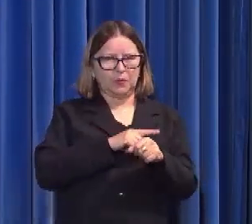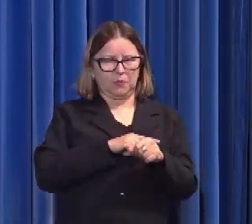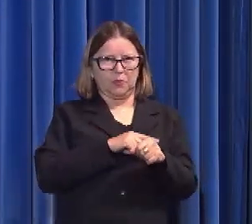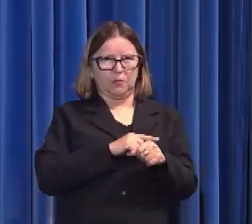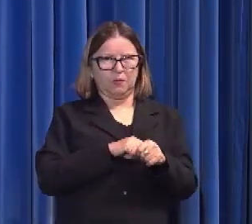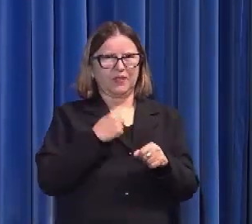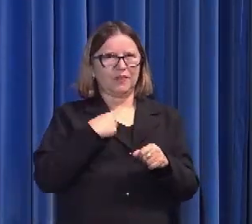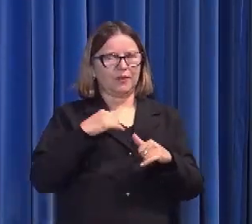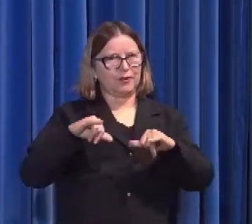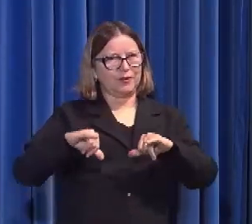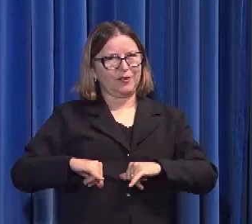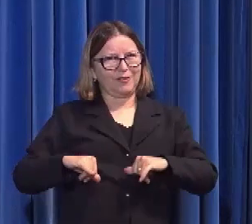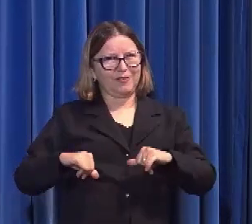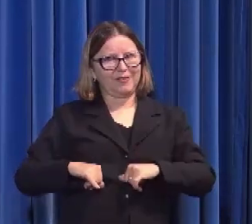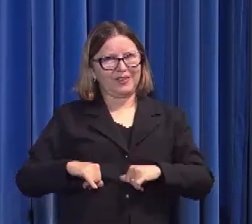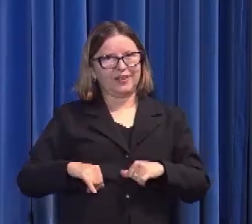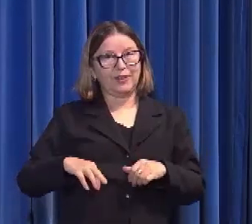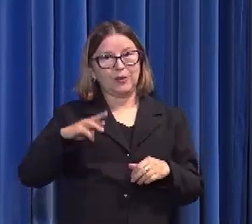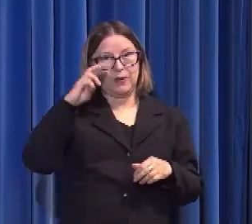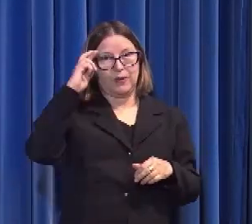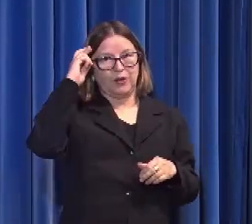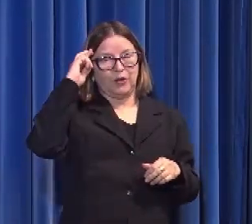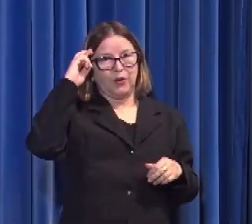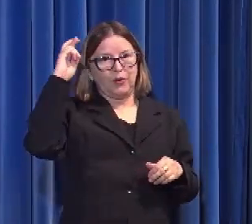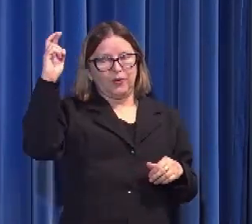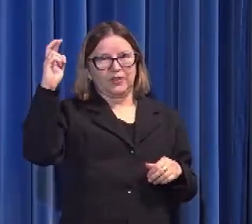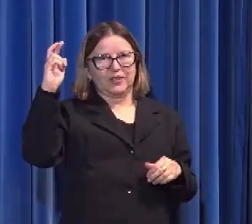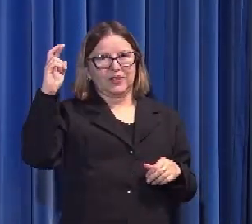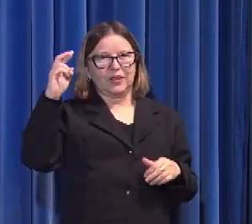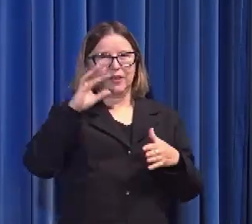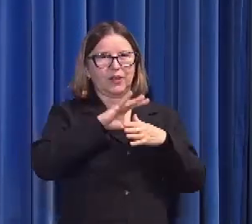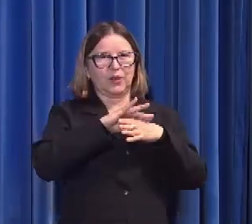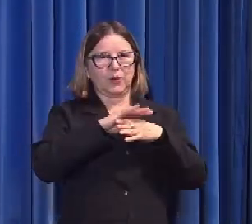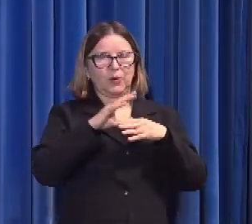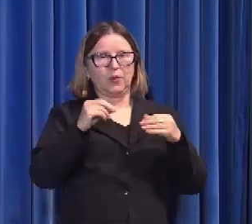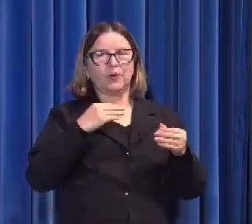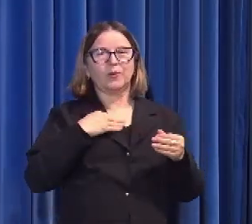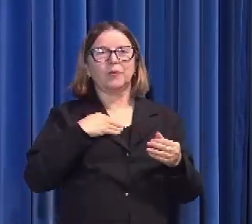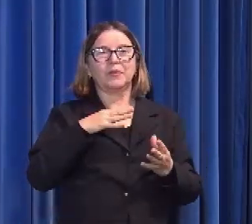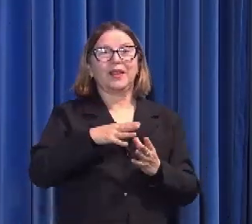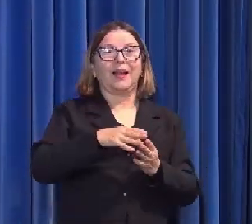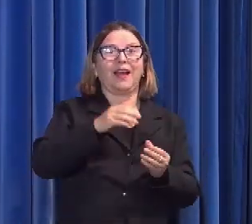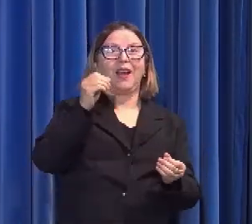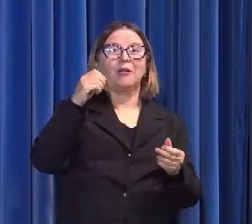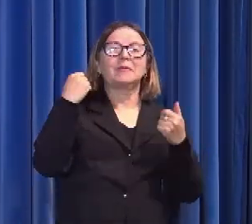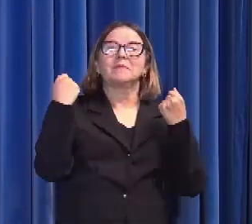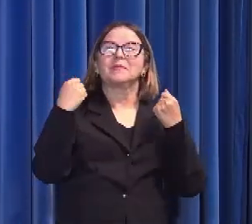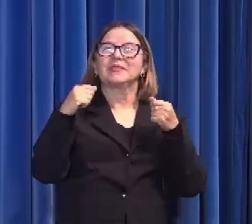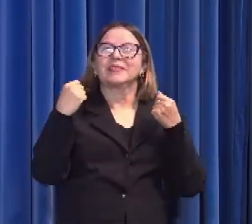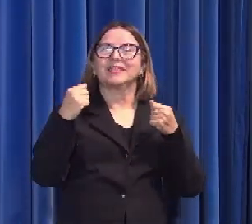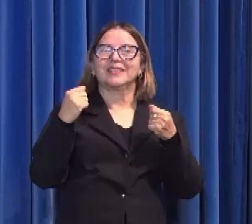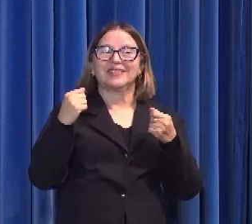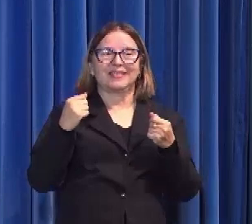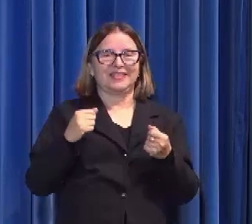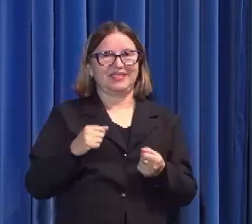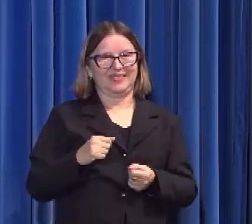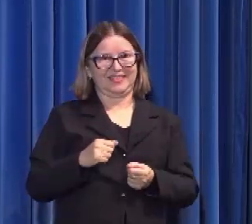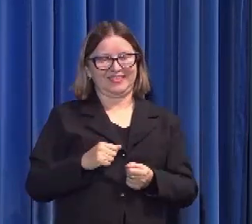que o senhor tratou com algumas coisas da minha alma que precisava ser tratadas em